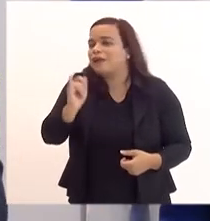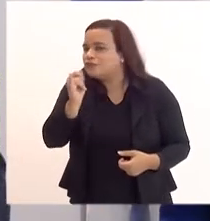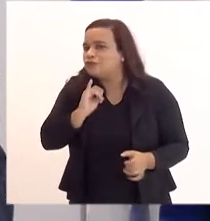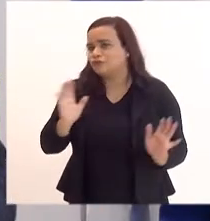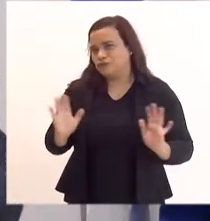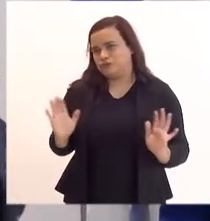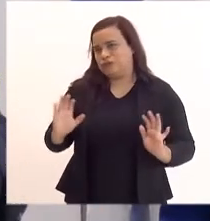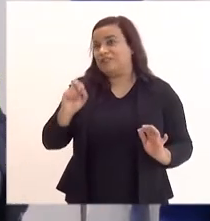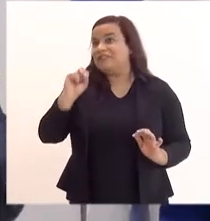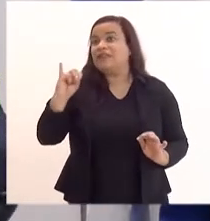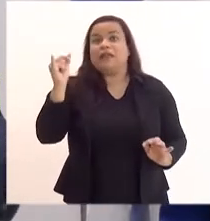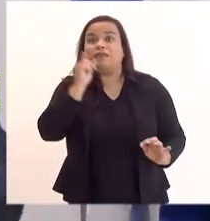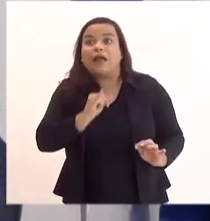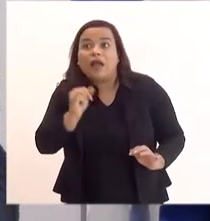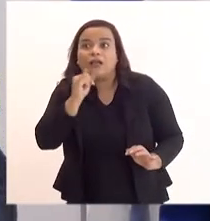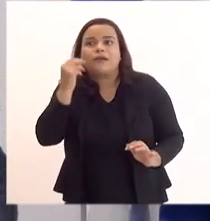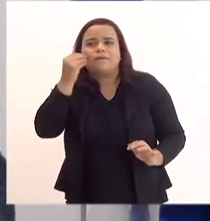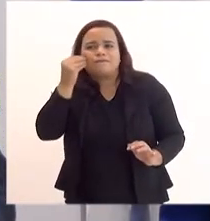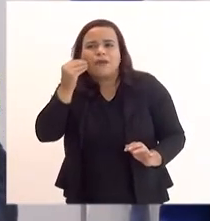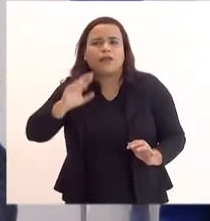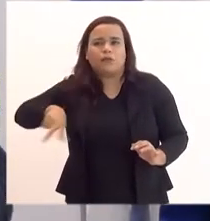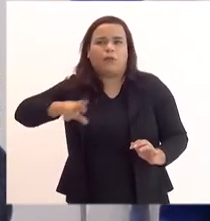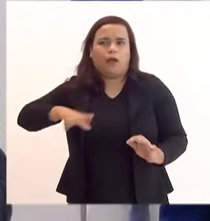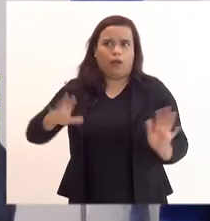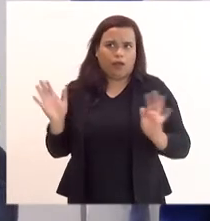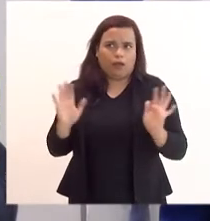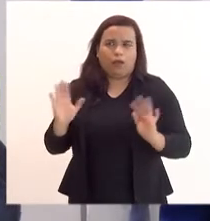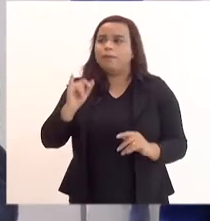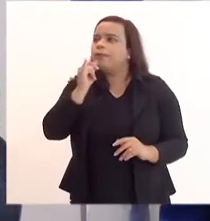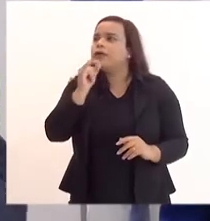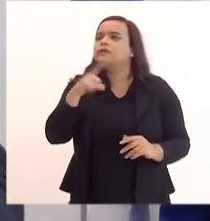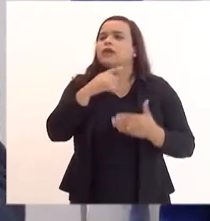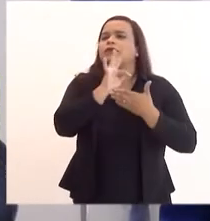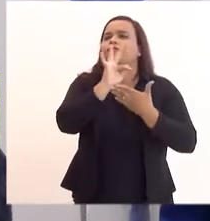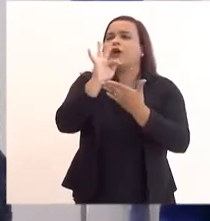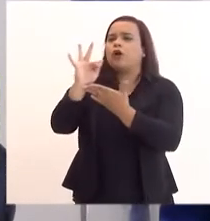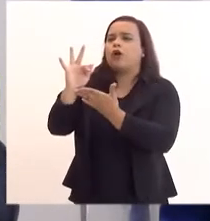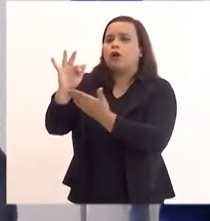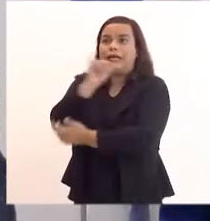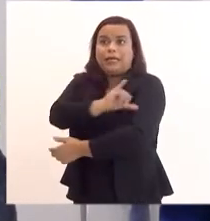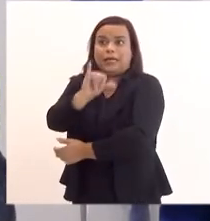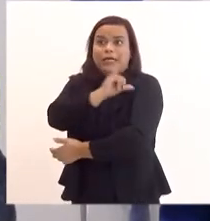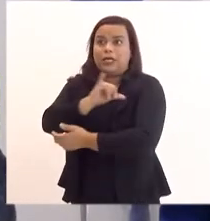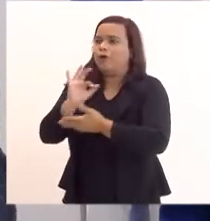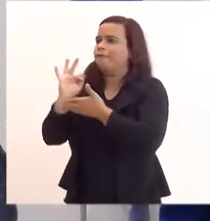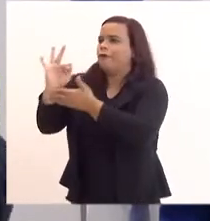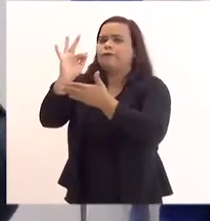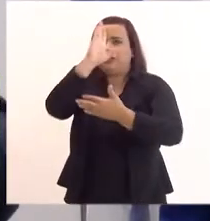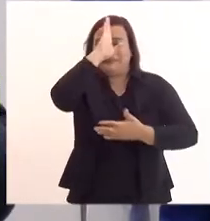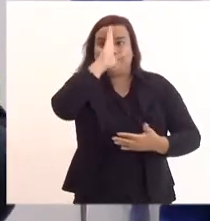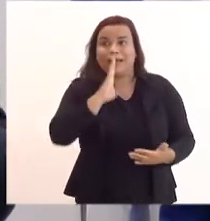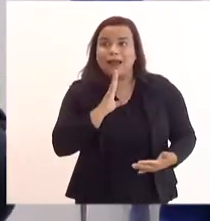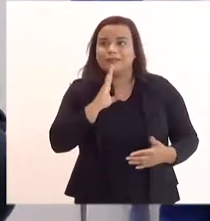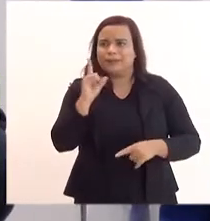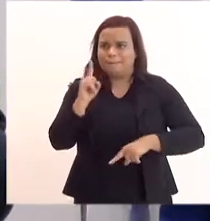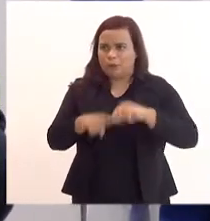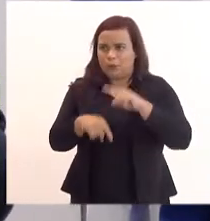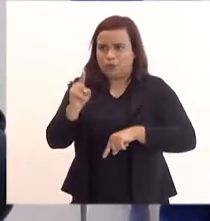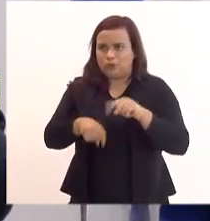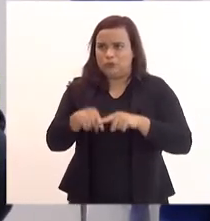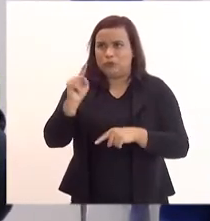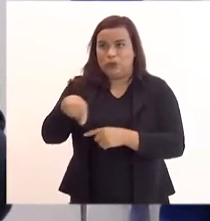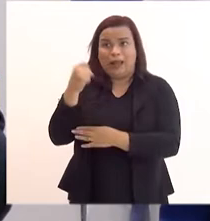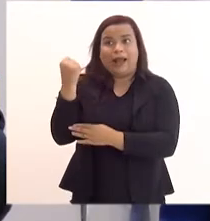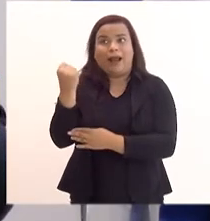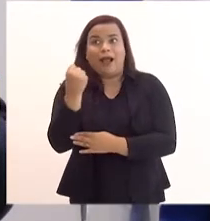Ela tem... O Estado do Rio de Janeiro fornecer gratuitamente um determinado produto, e, no meu entendimento, gravíssimo,